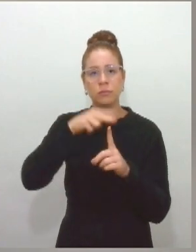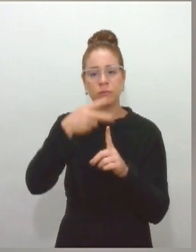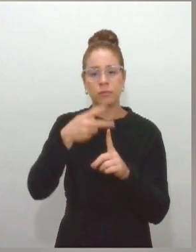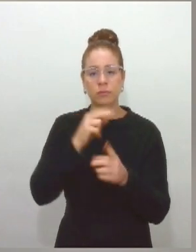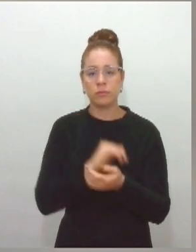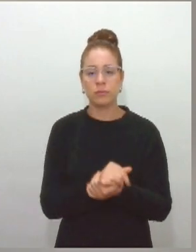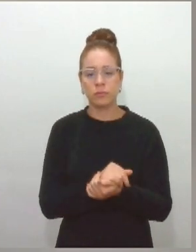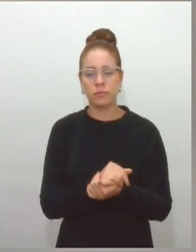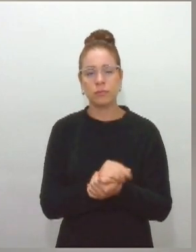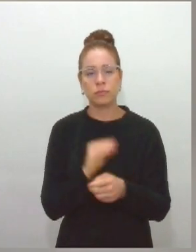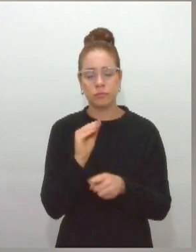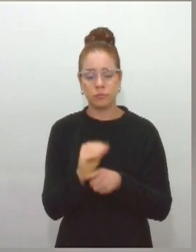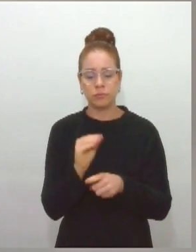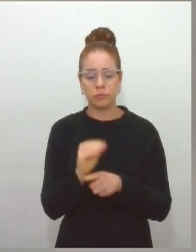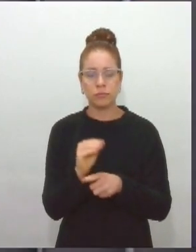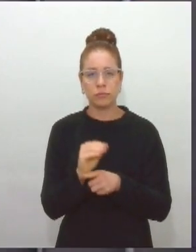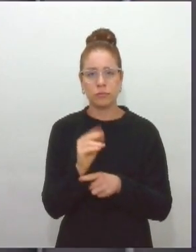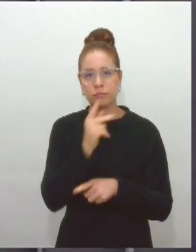do paciente queimado.